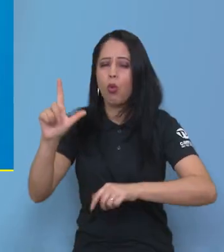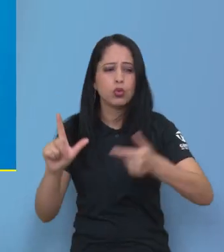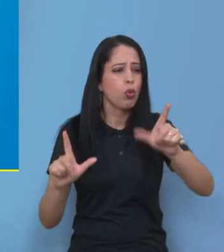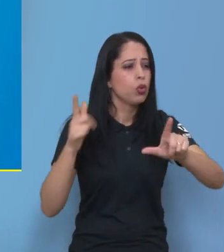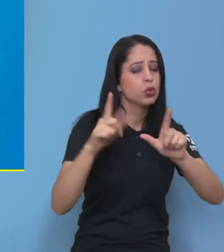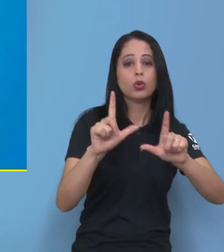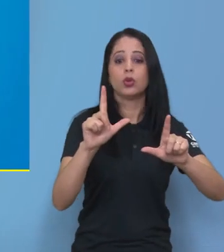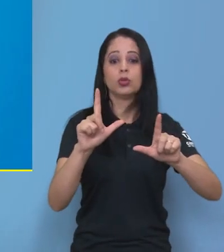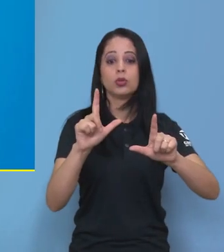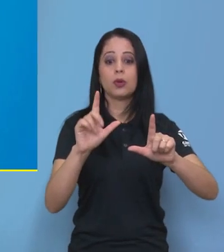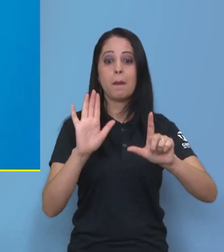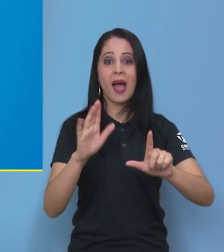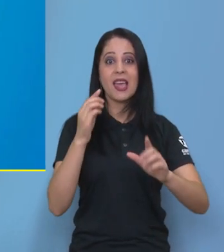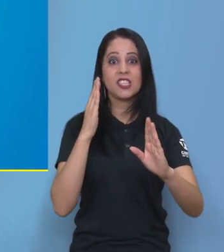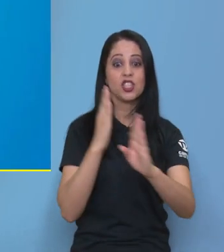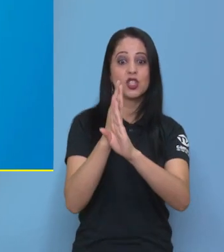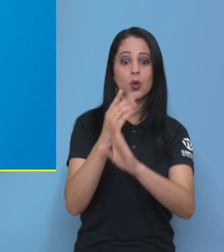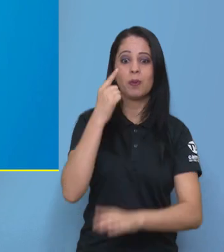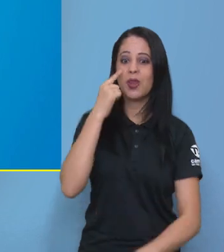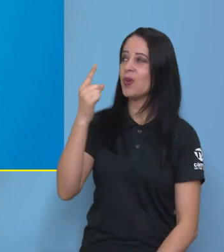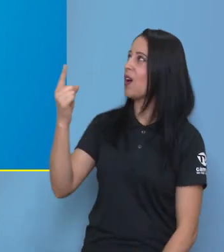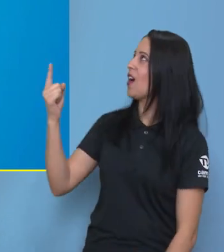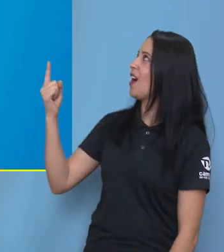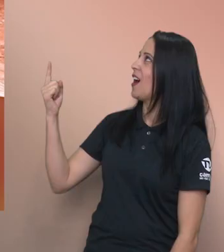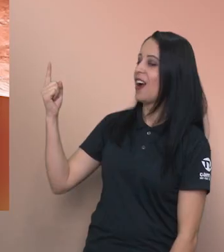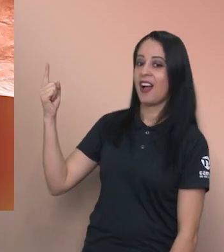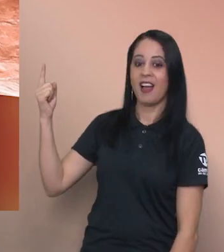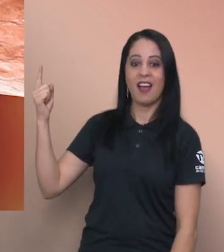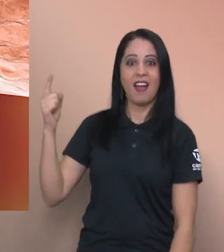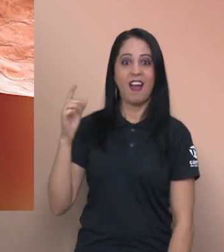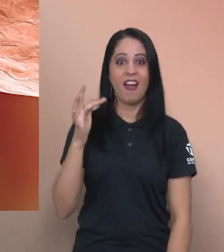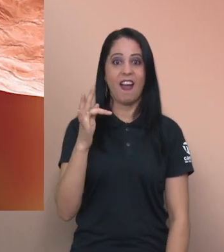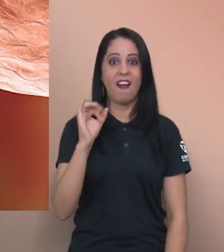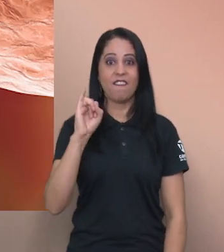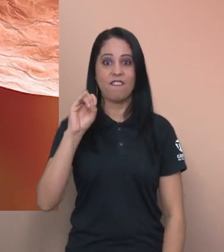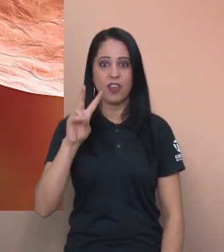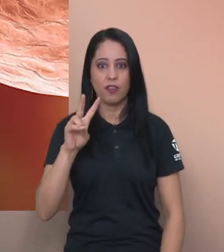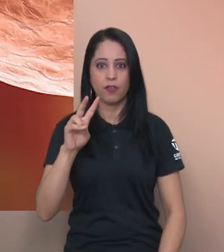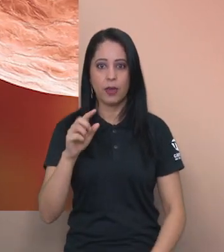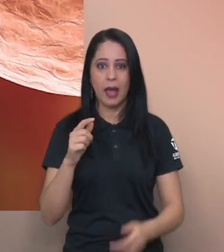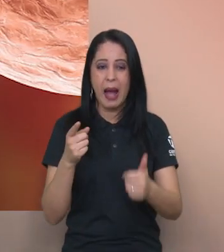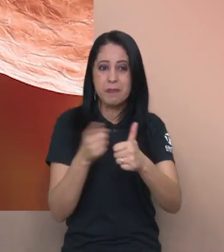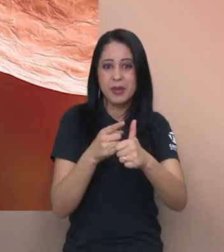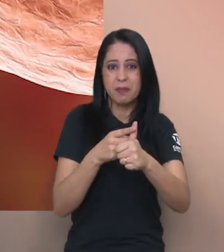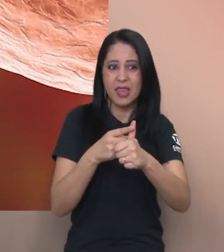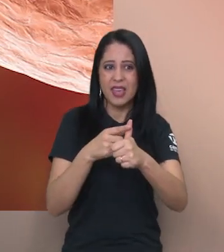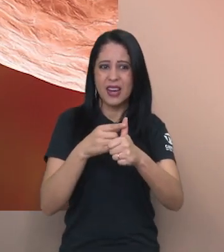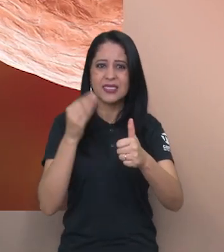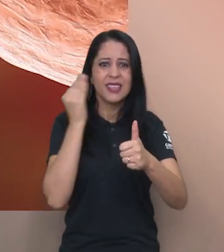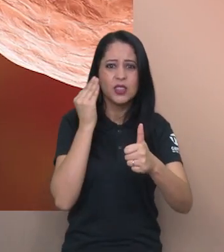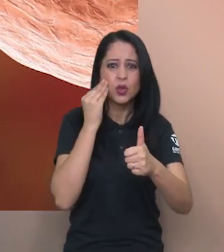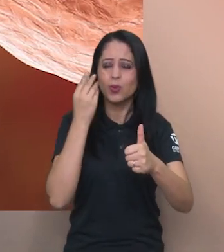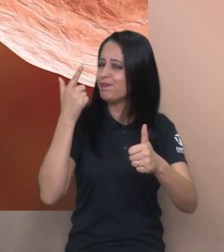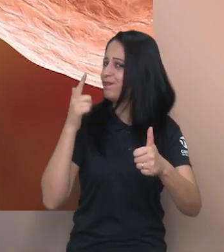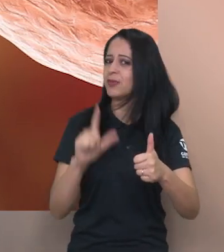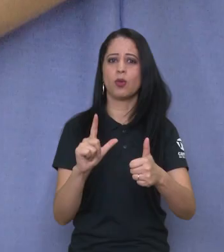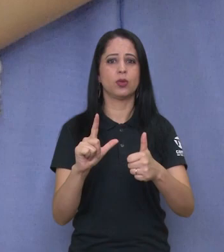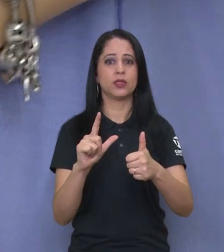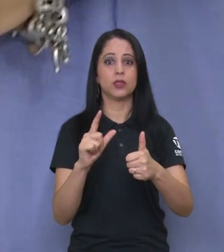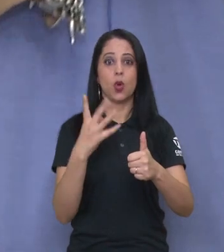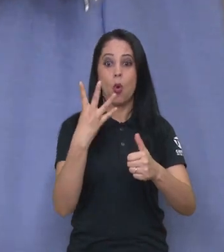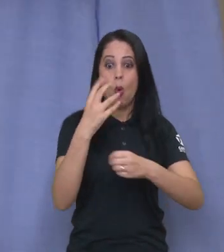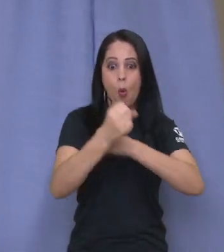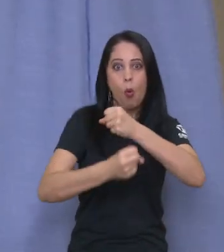à fertilização in vitro. A primeira tentativa não deu certo. Ao todo, foram 4 anos de